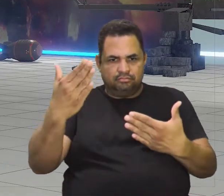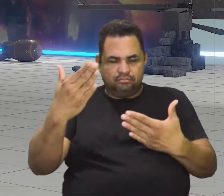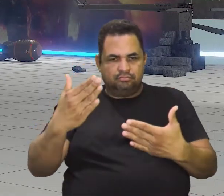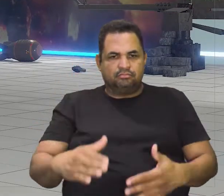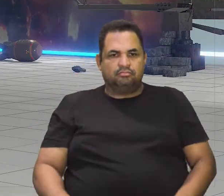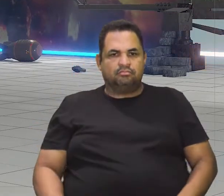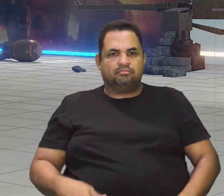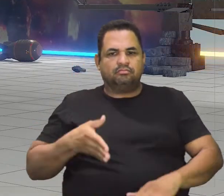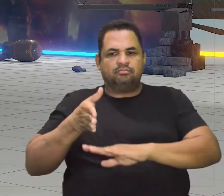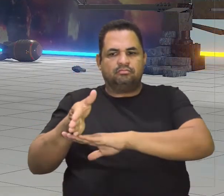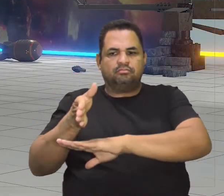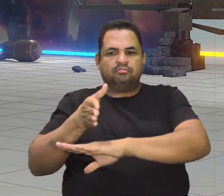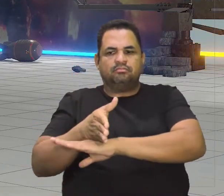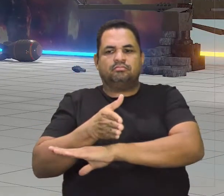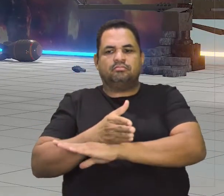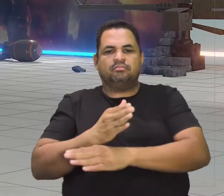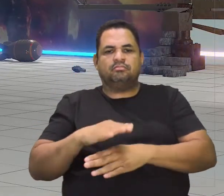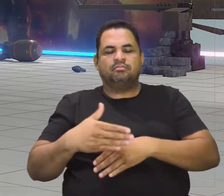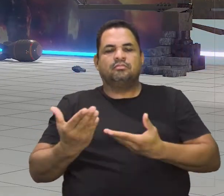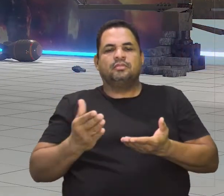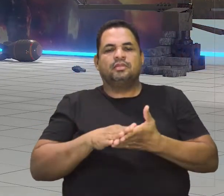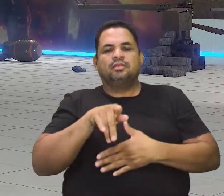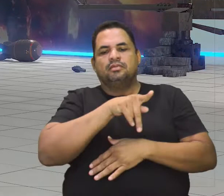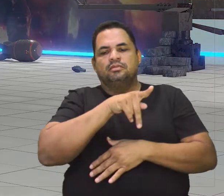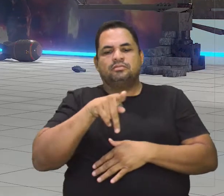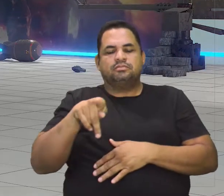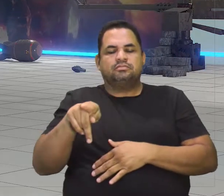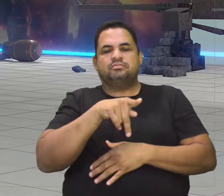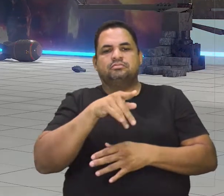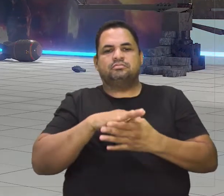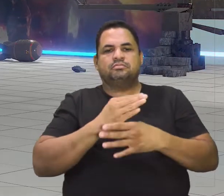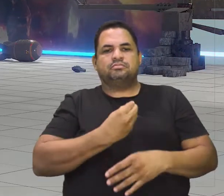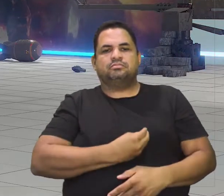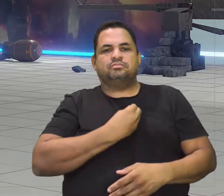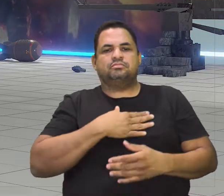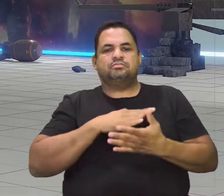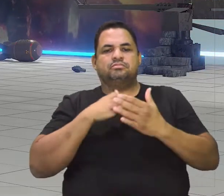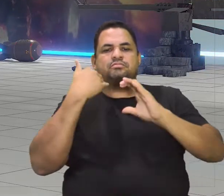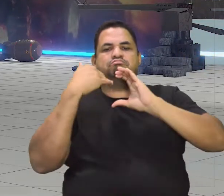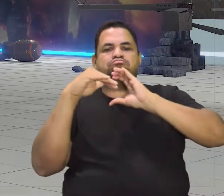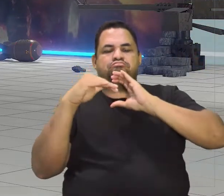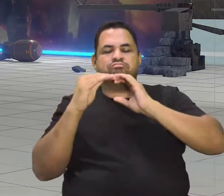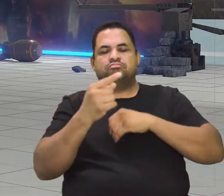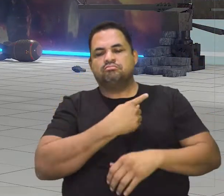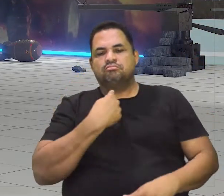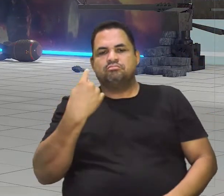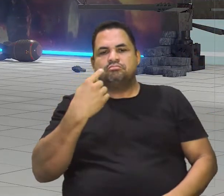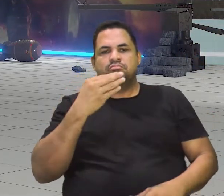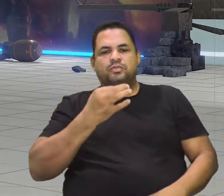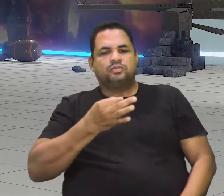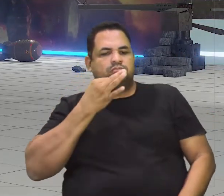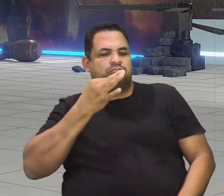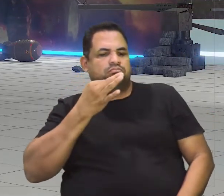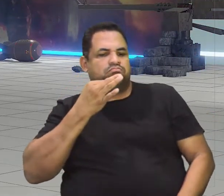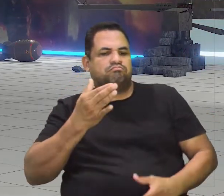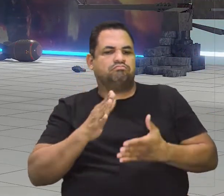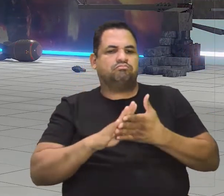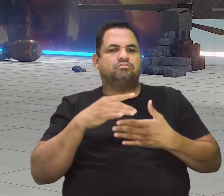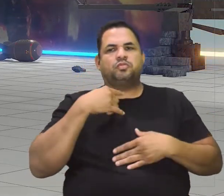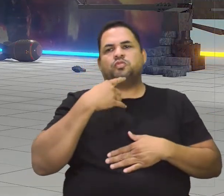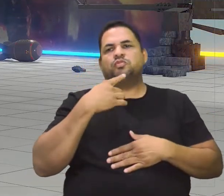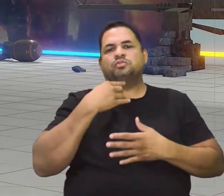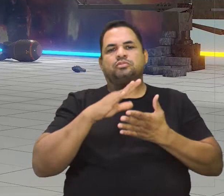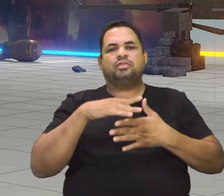a participação de professores presenciais que têm entrado em contato conosco, para dar sugestões, tirar dúvida, falar da